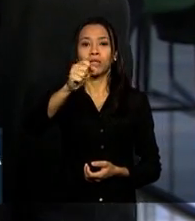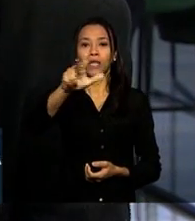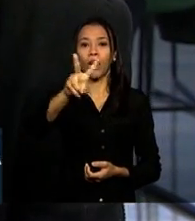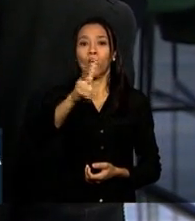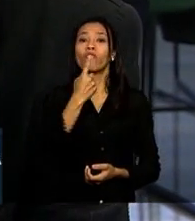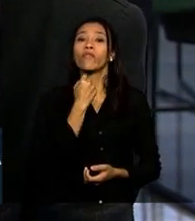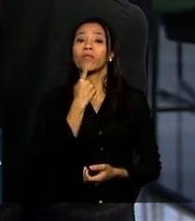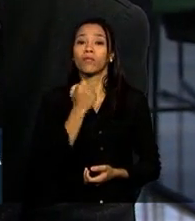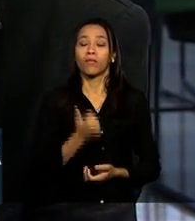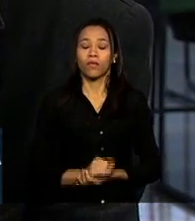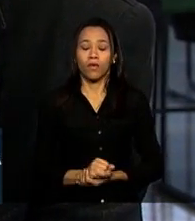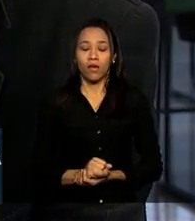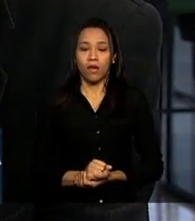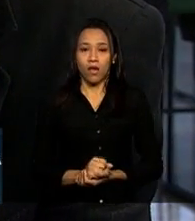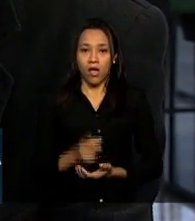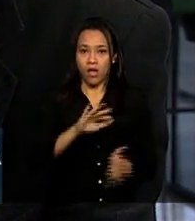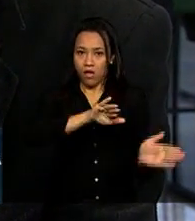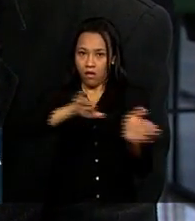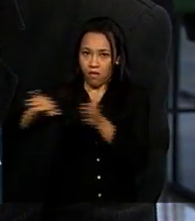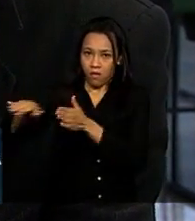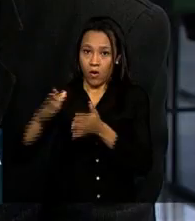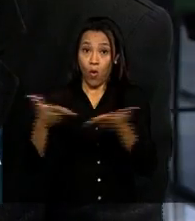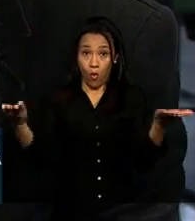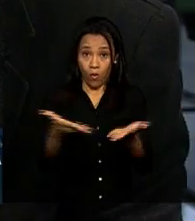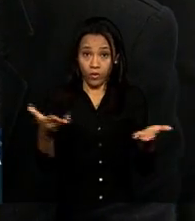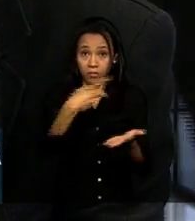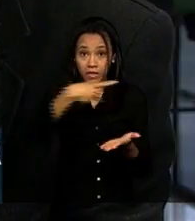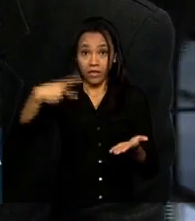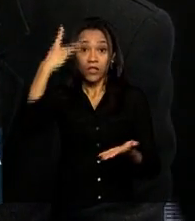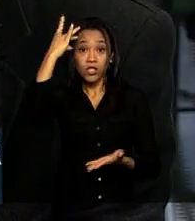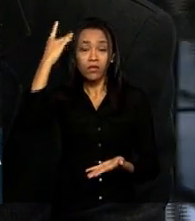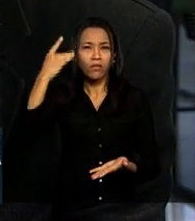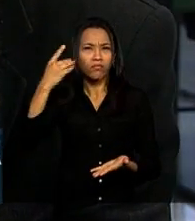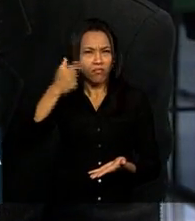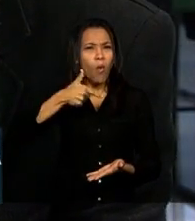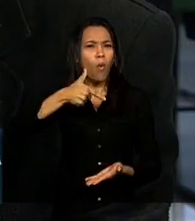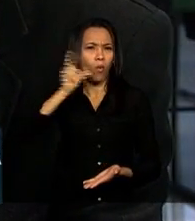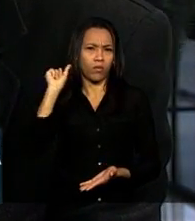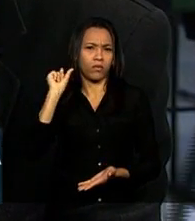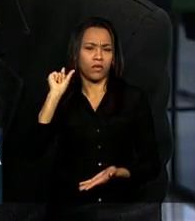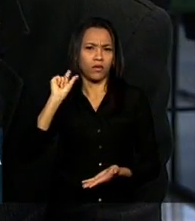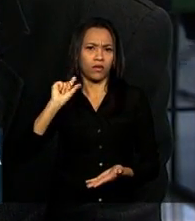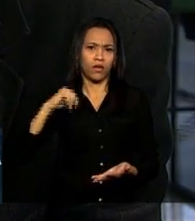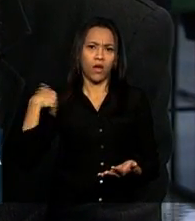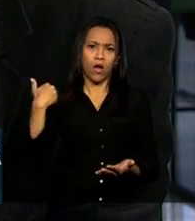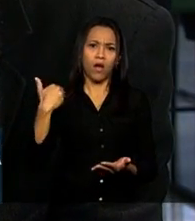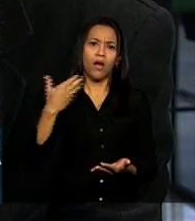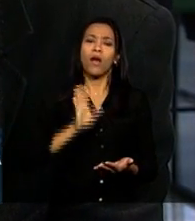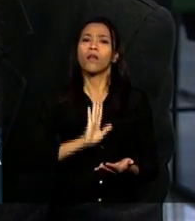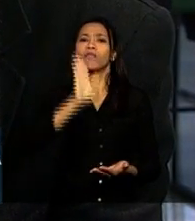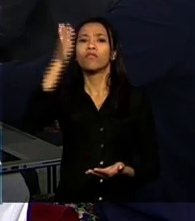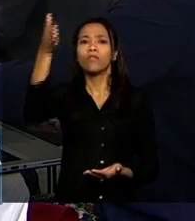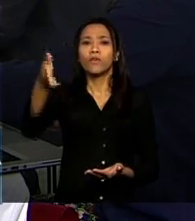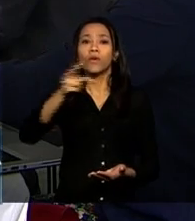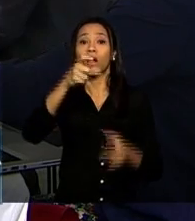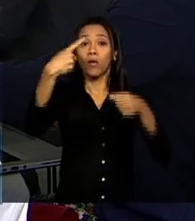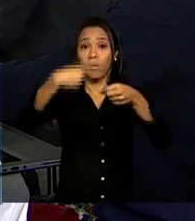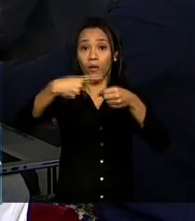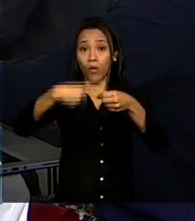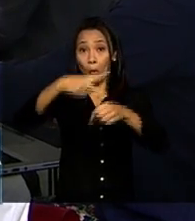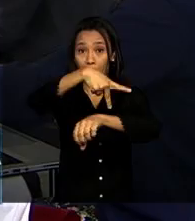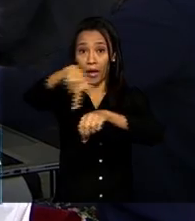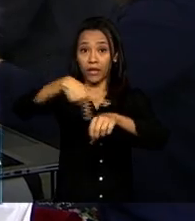pouquinho o foco a presidenta Dilma se encontra hoje desde ontem eh e no dia de hoje em São José da Costa Rica